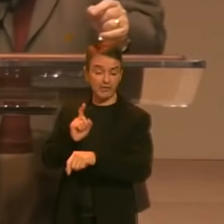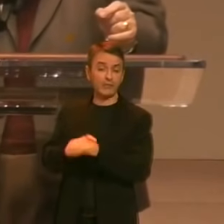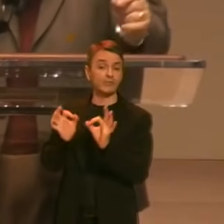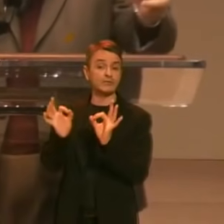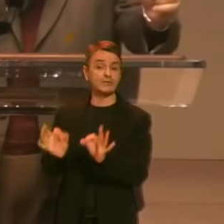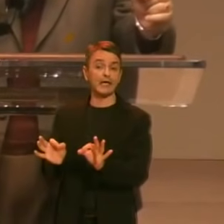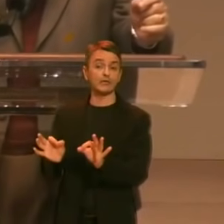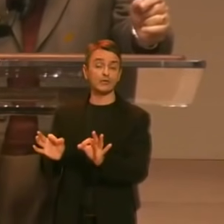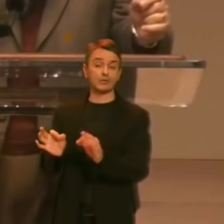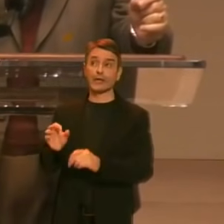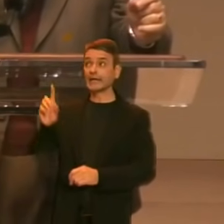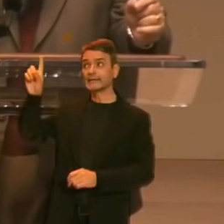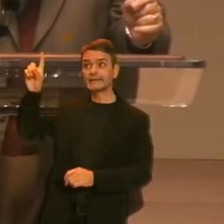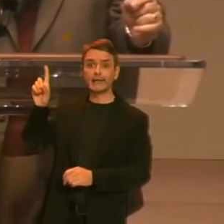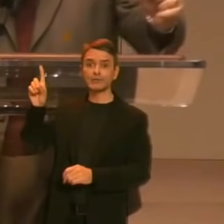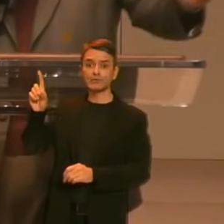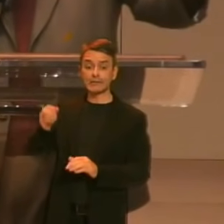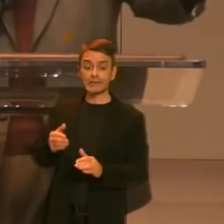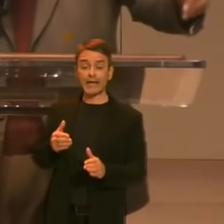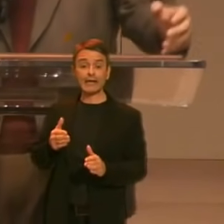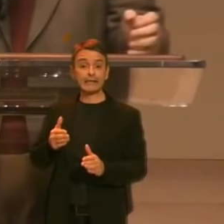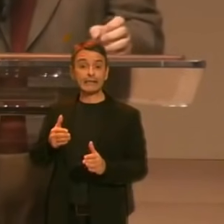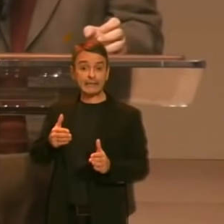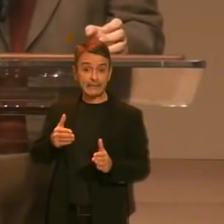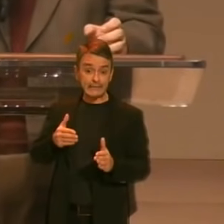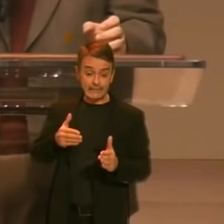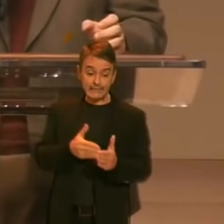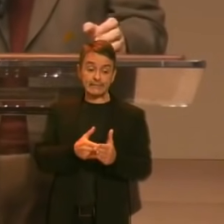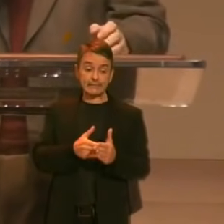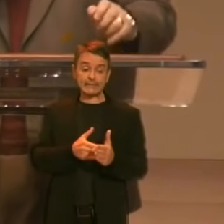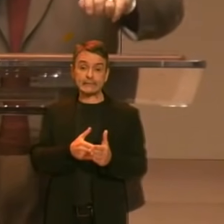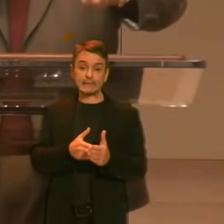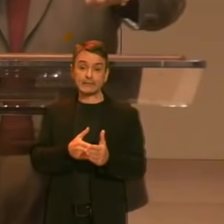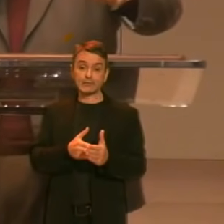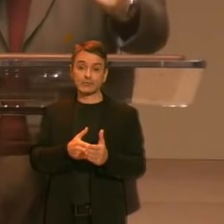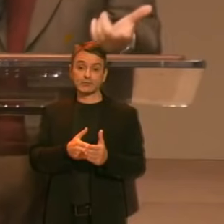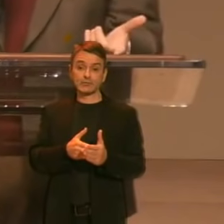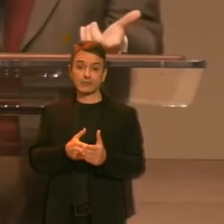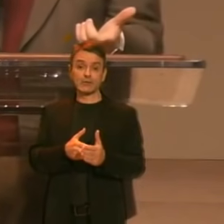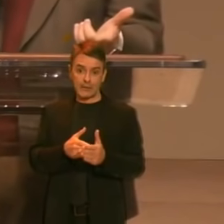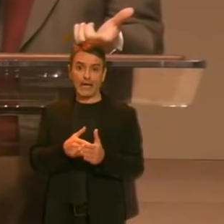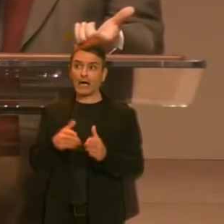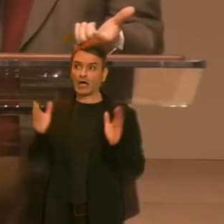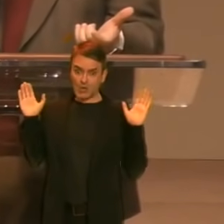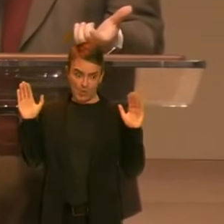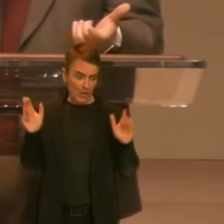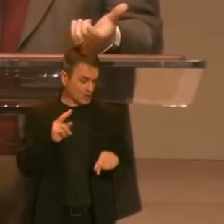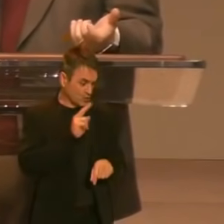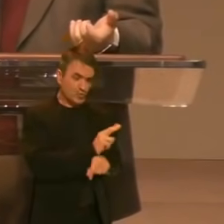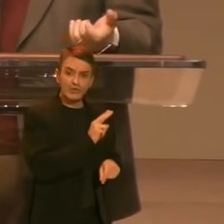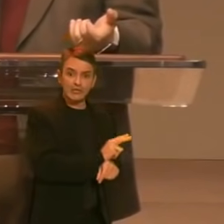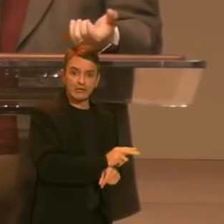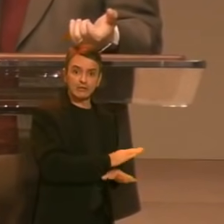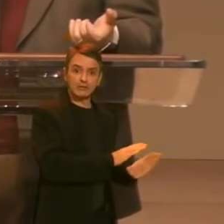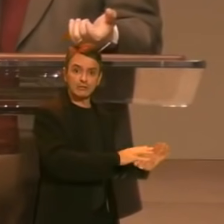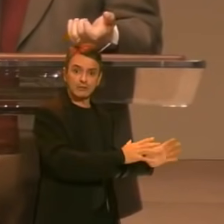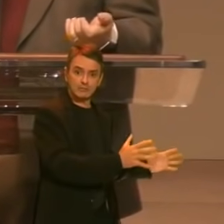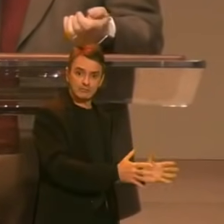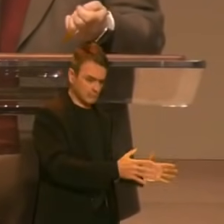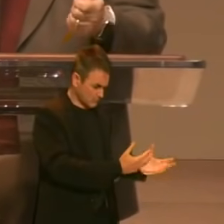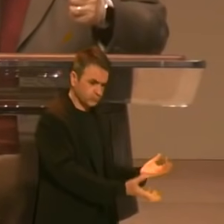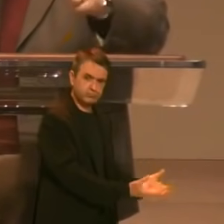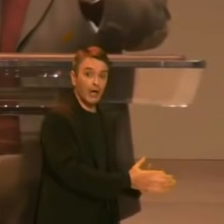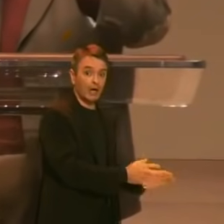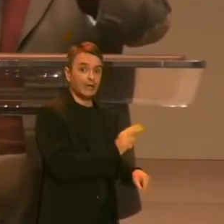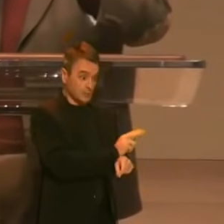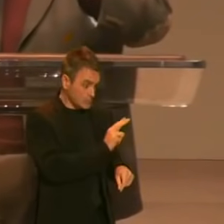está detendo? É Deus. Ele colocou os anjos fortes dele, ele colocou chaves no abismo, mas agora vai